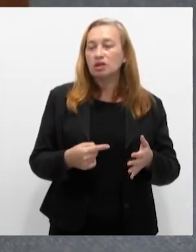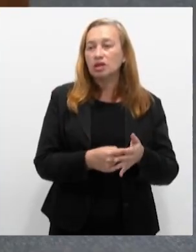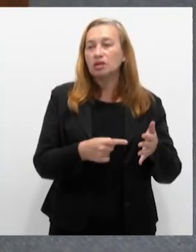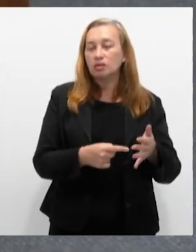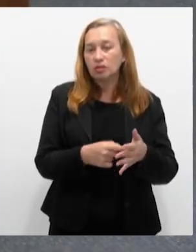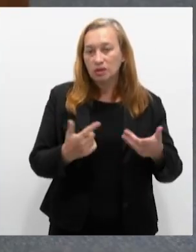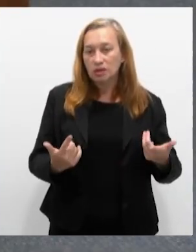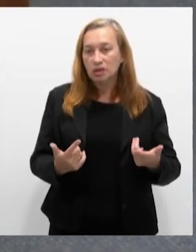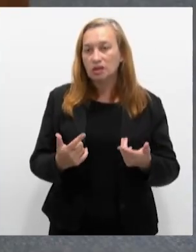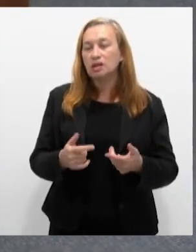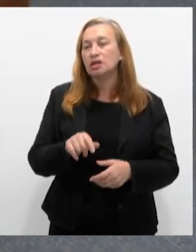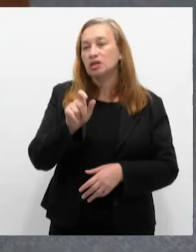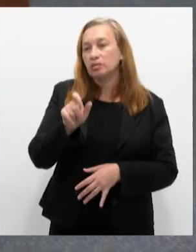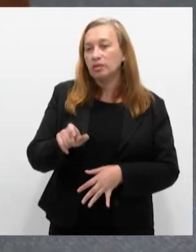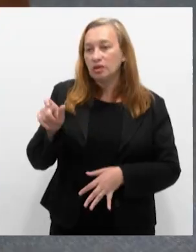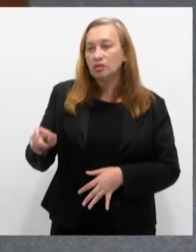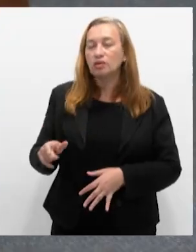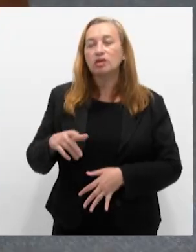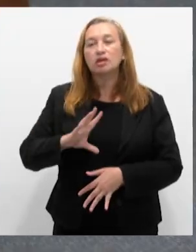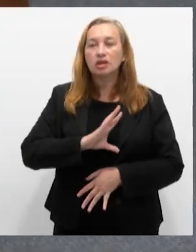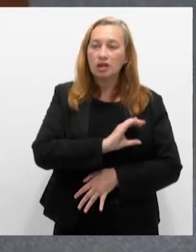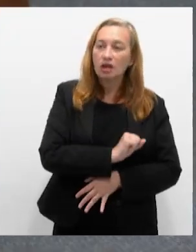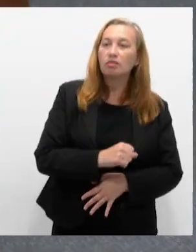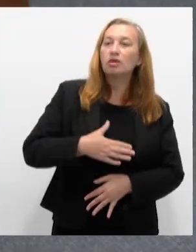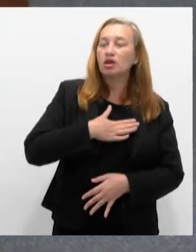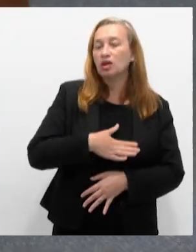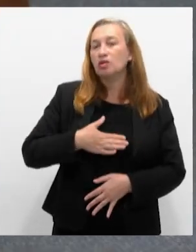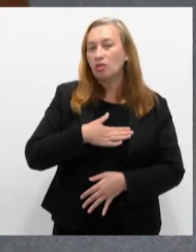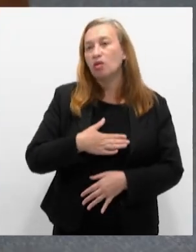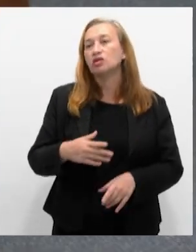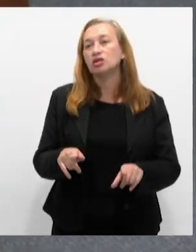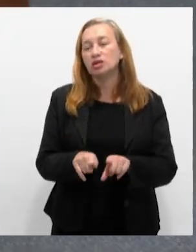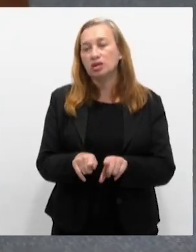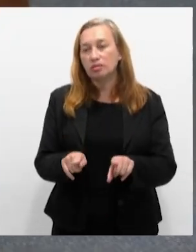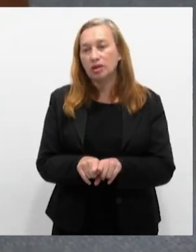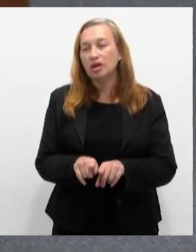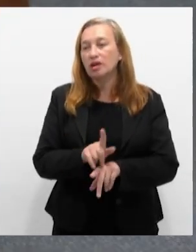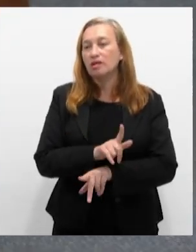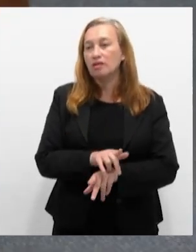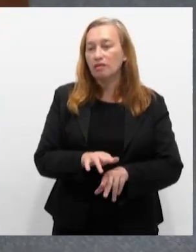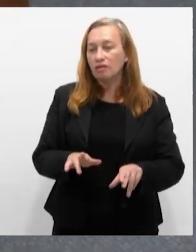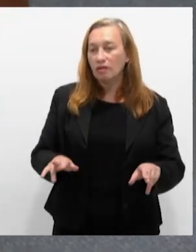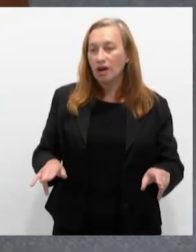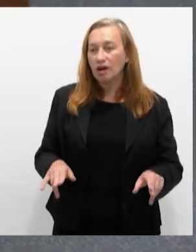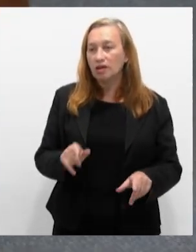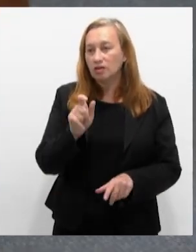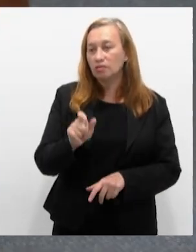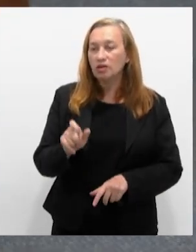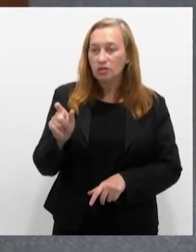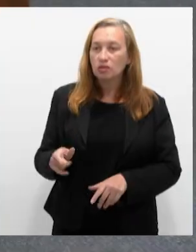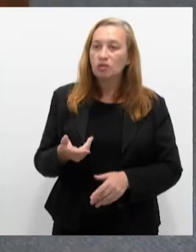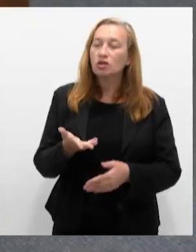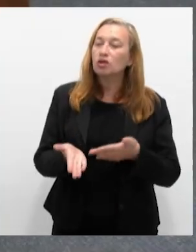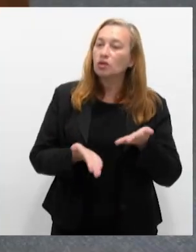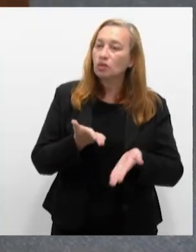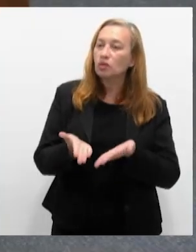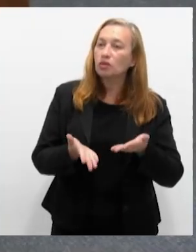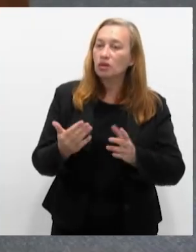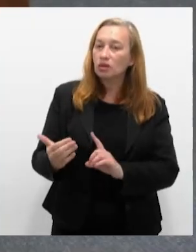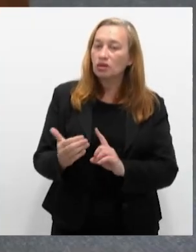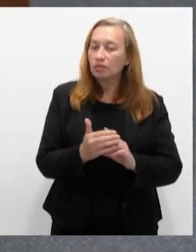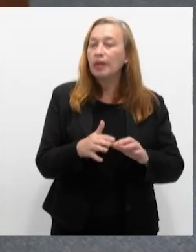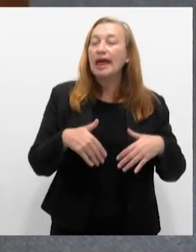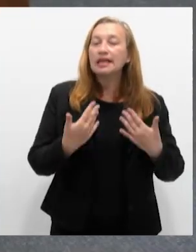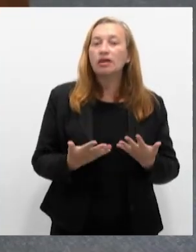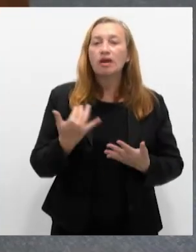gostam, tanto de protetores quanto de outros criadores, vários nós recebemos ali. E é